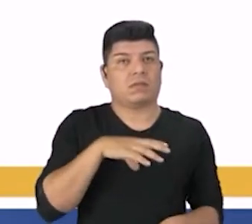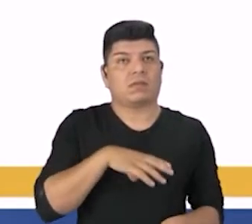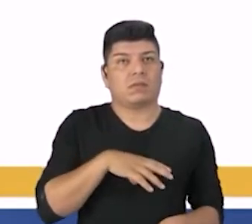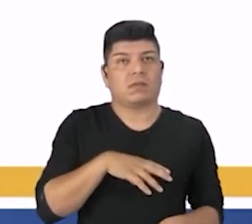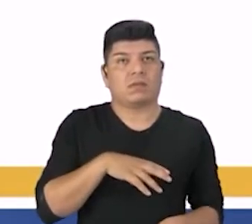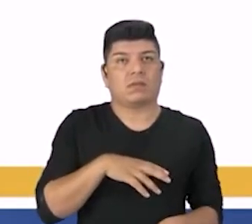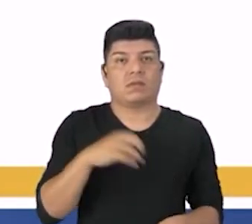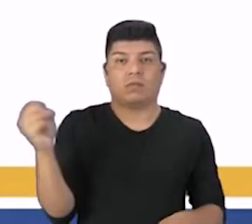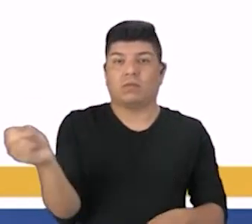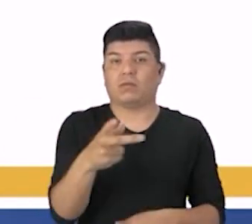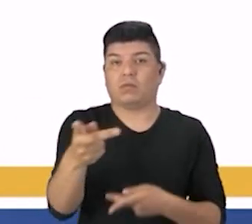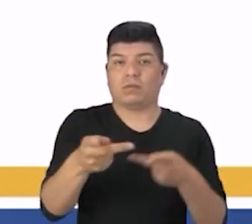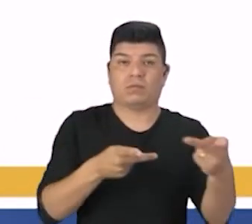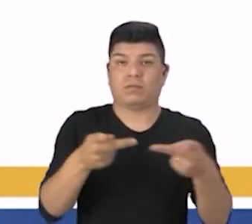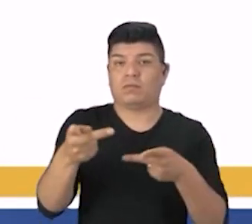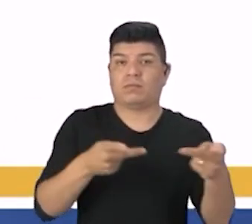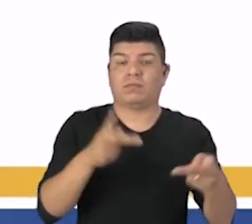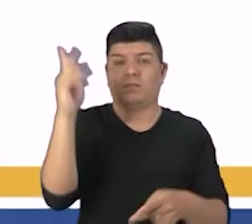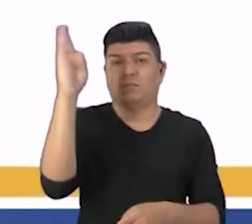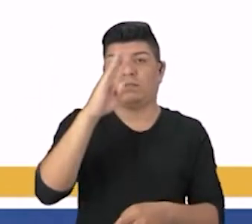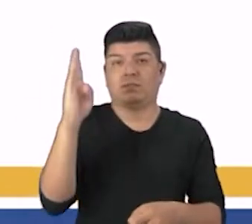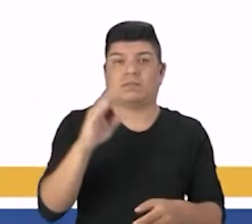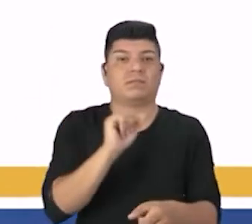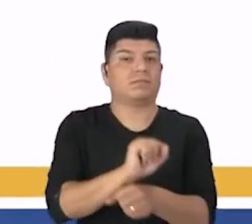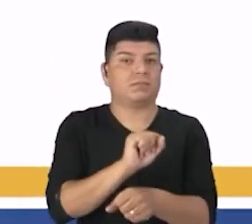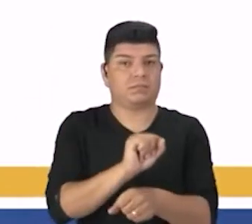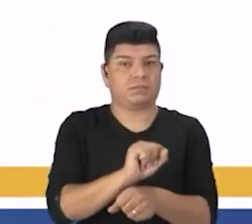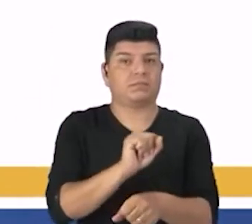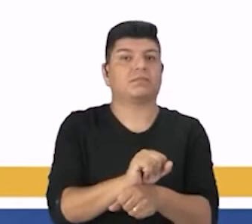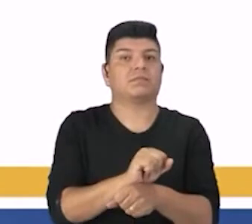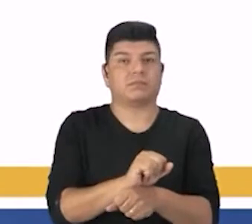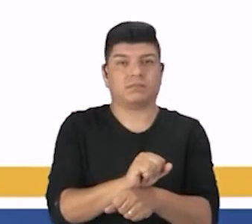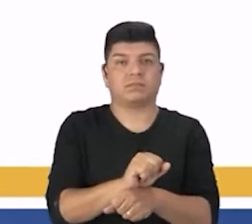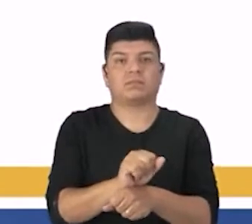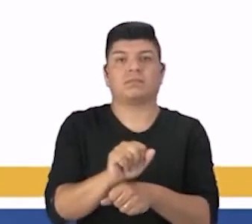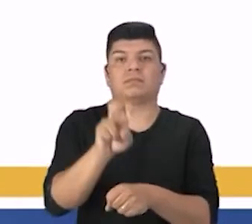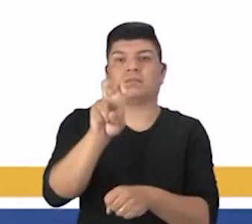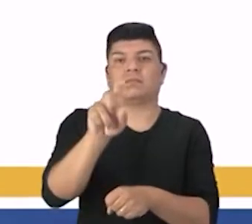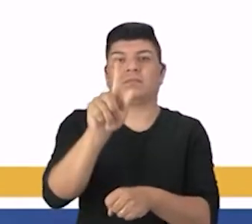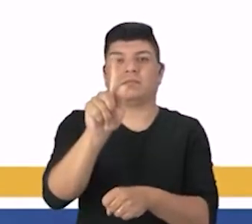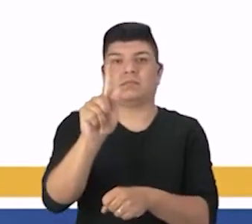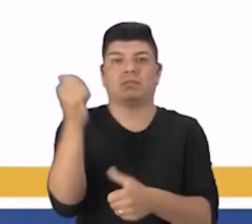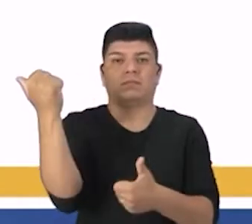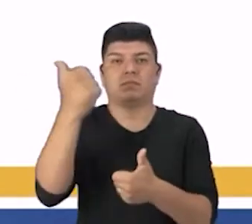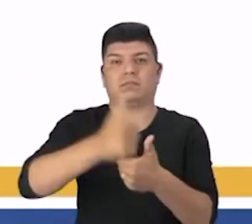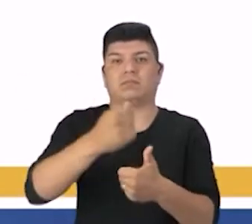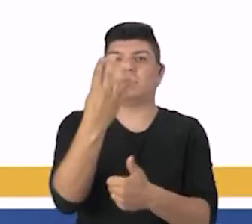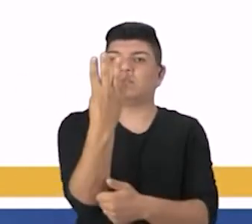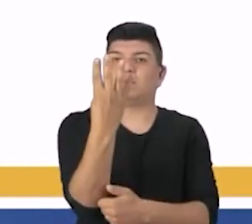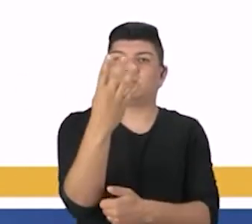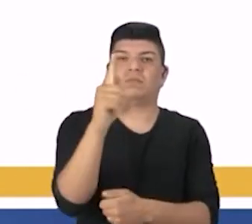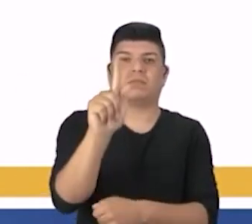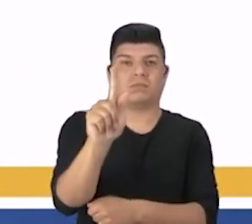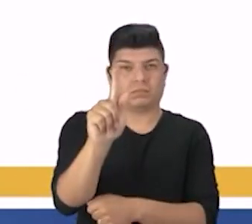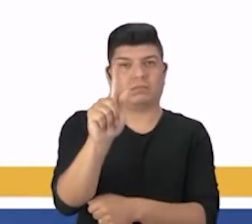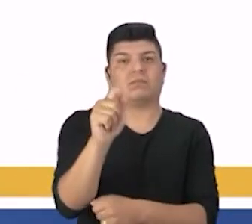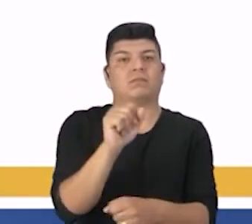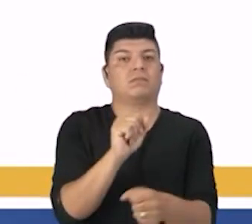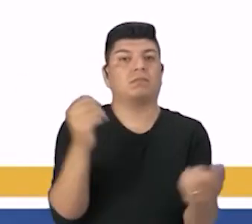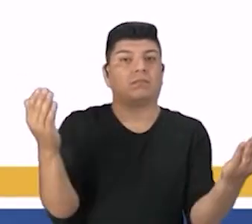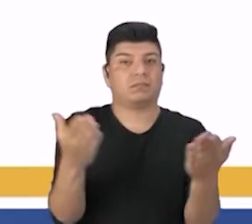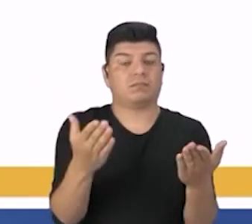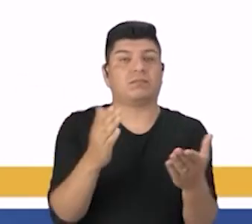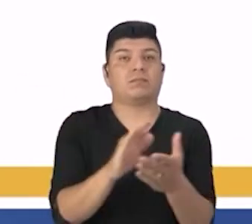fazer parte desse novo projeto que o próprio Brasil também já está aguardando para que os cinco gente possa substituir o 4G que